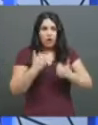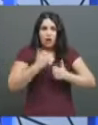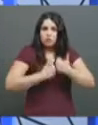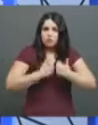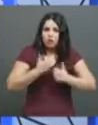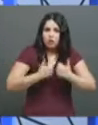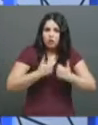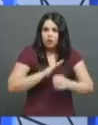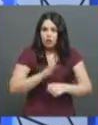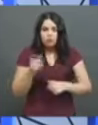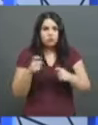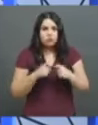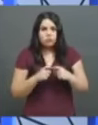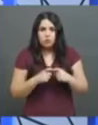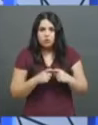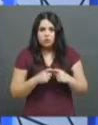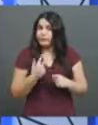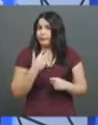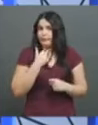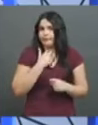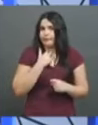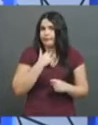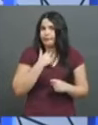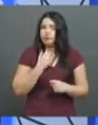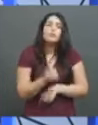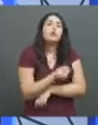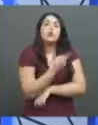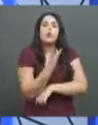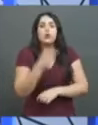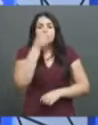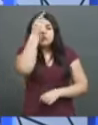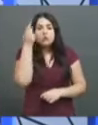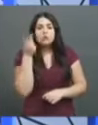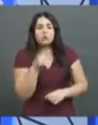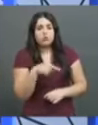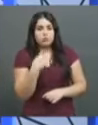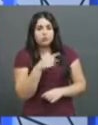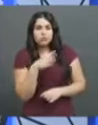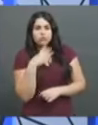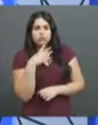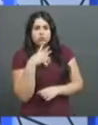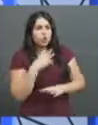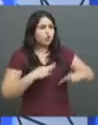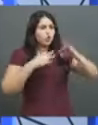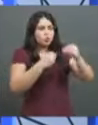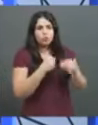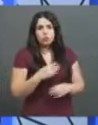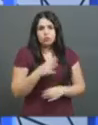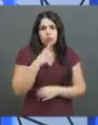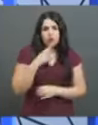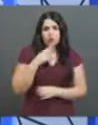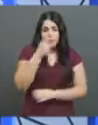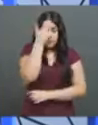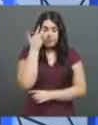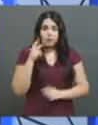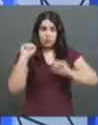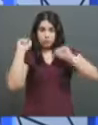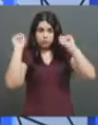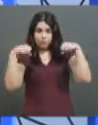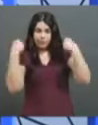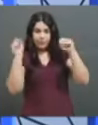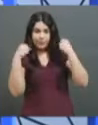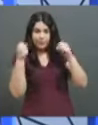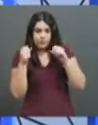no médico antes. Quantos são os casos que nós conhecemos, todos conhecem, de pessoas que em atividades